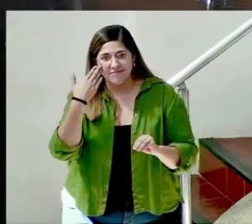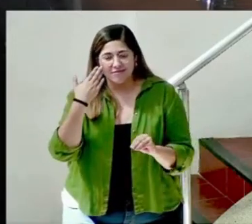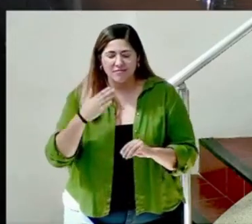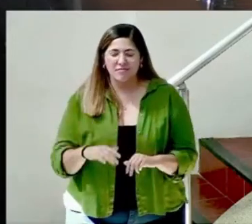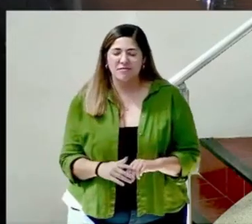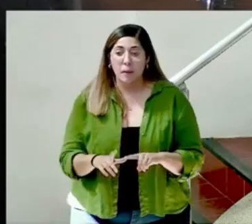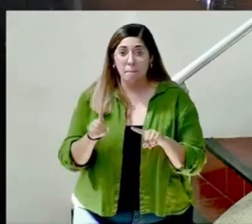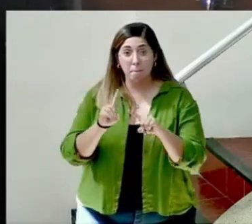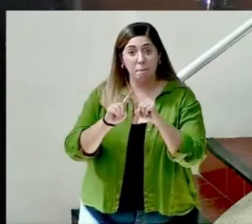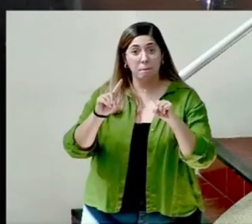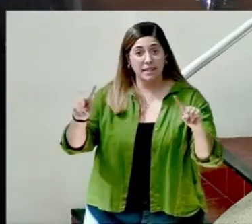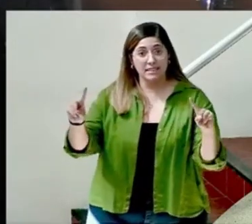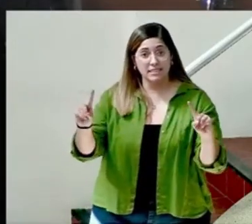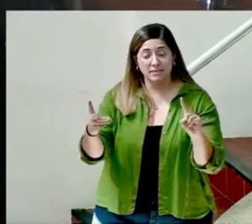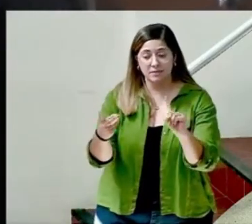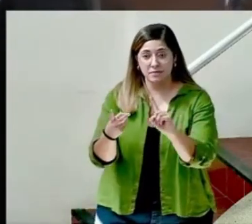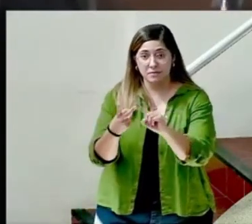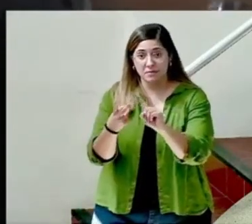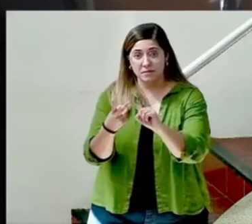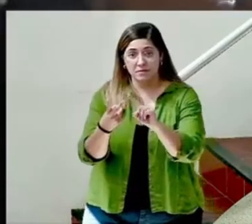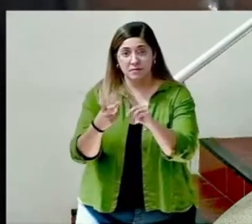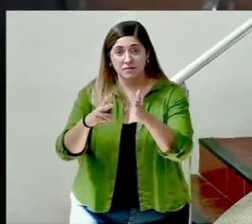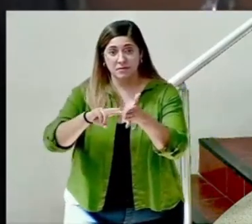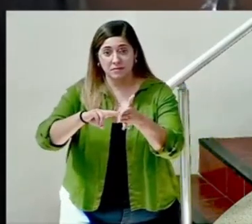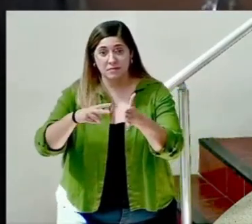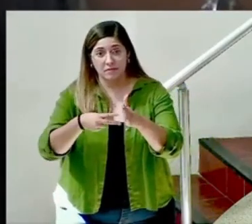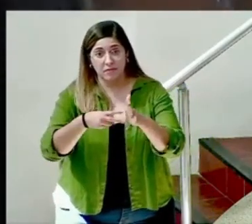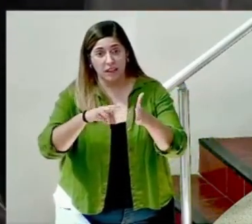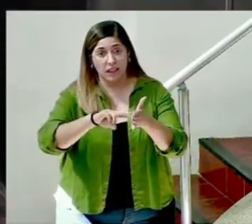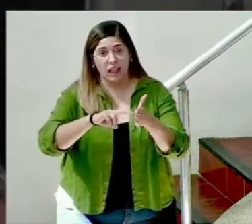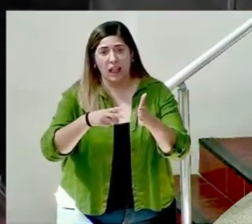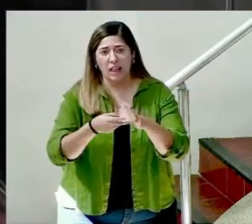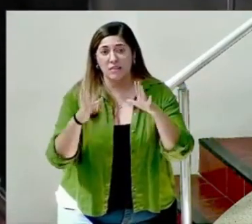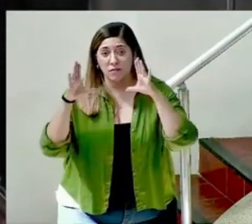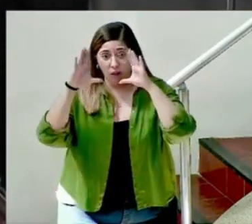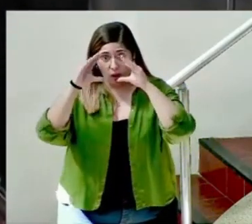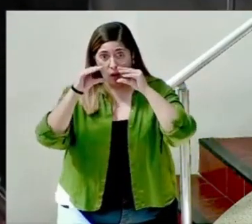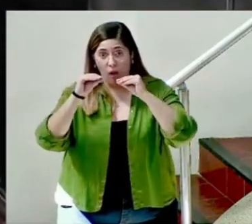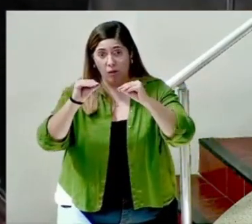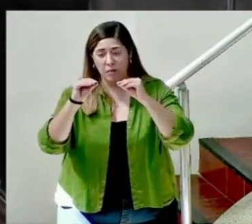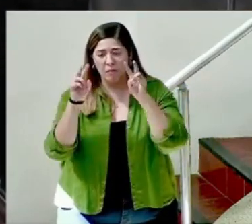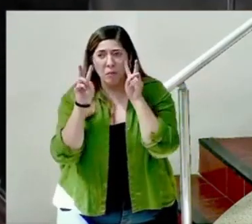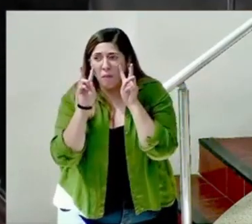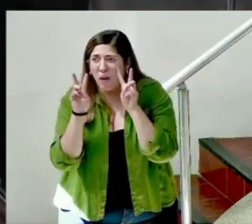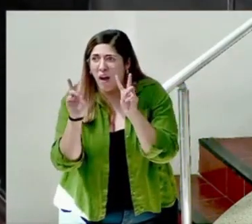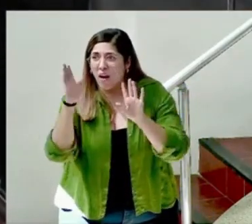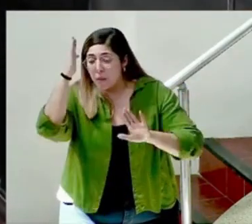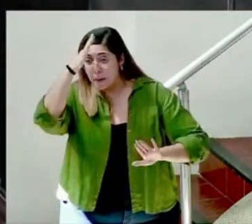Mas o segundo sentido de ter olhos maus,